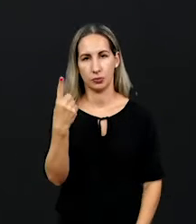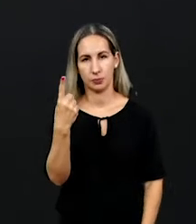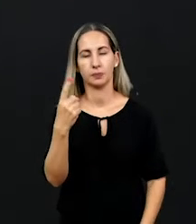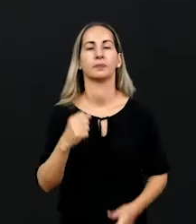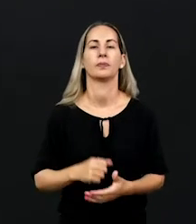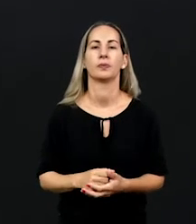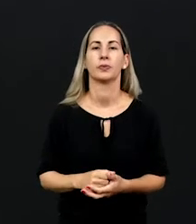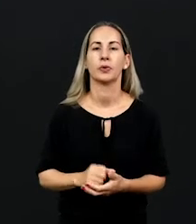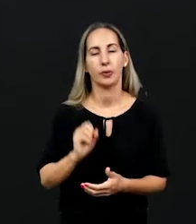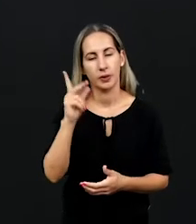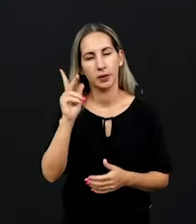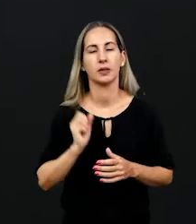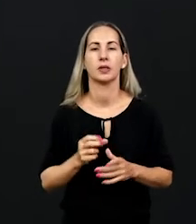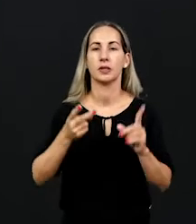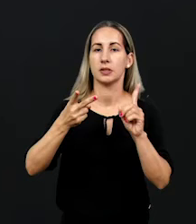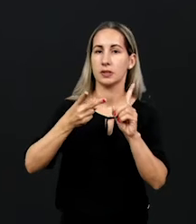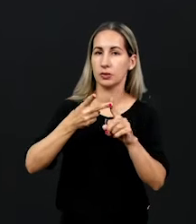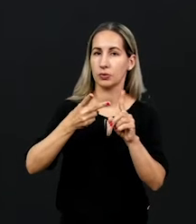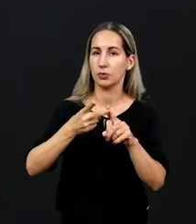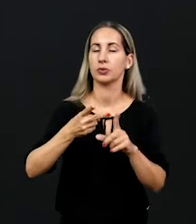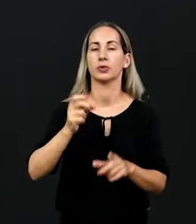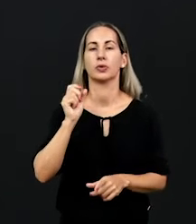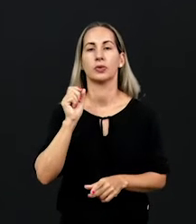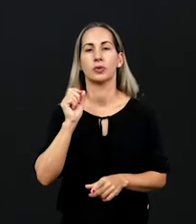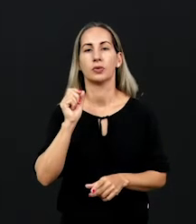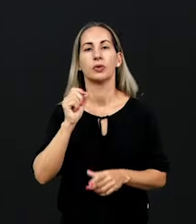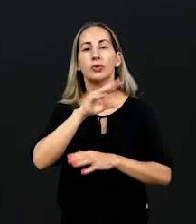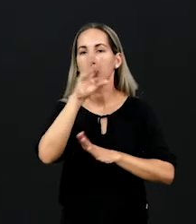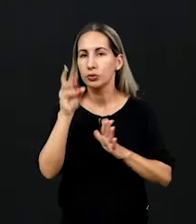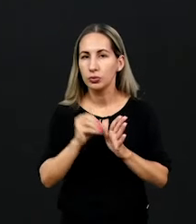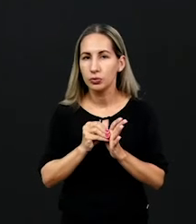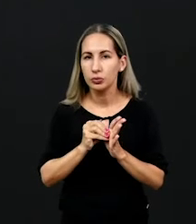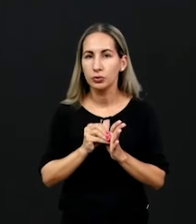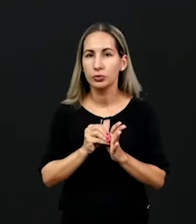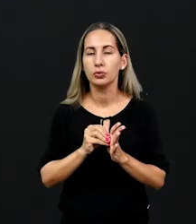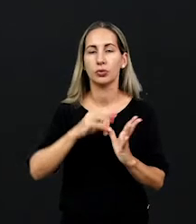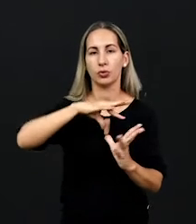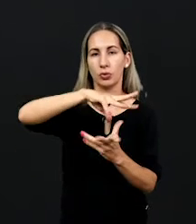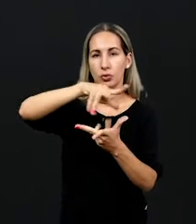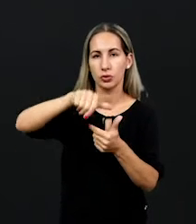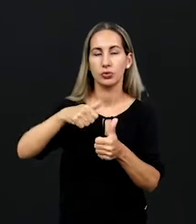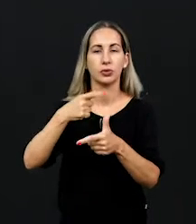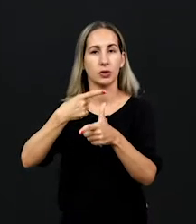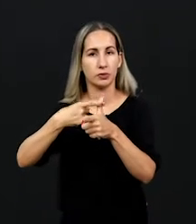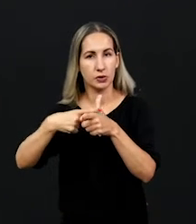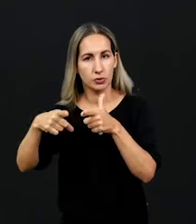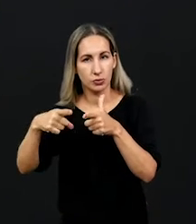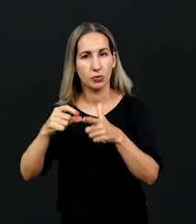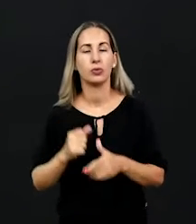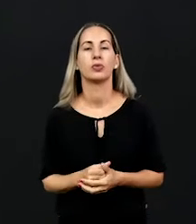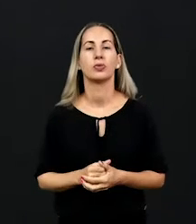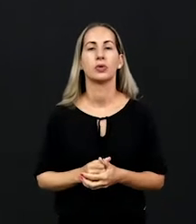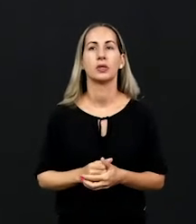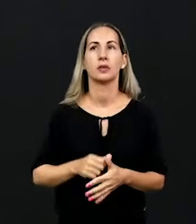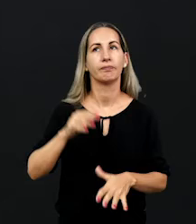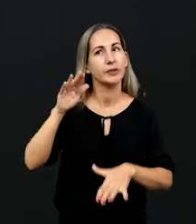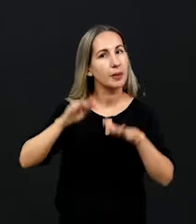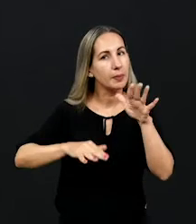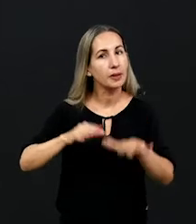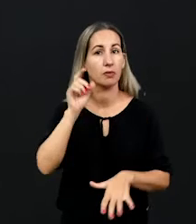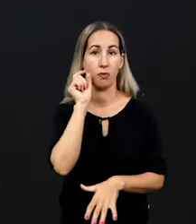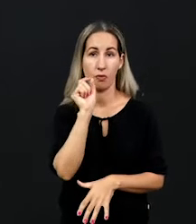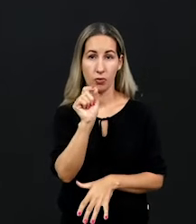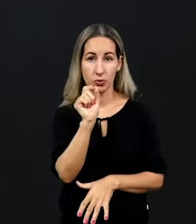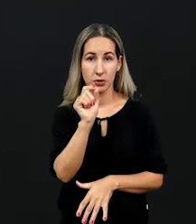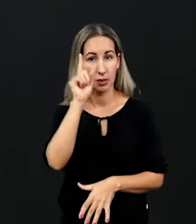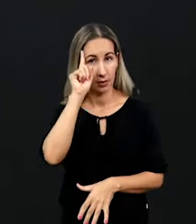1. Ok. Segunda dica é, todo e qualquer conjunto de divisores, dependendo de quem